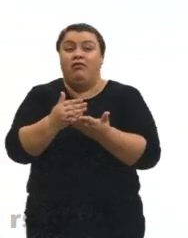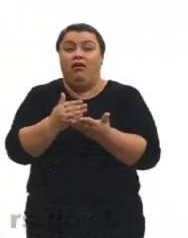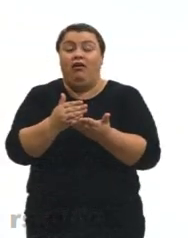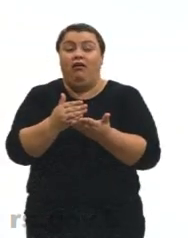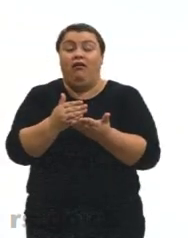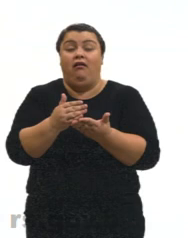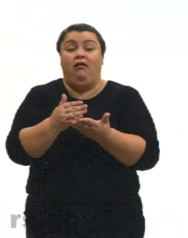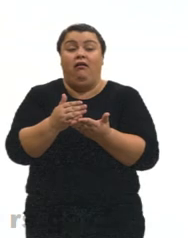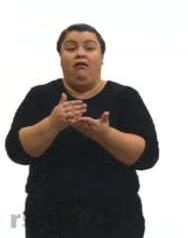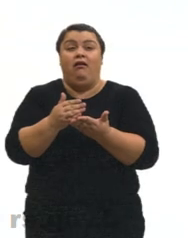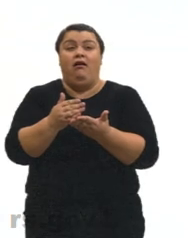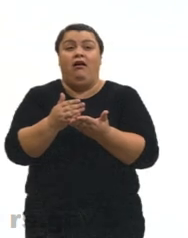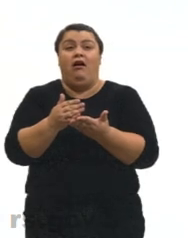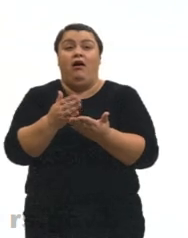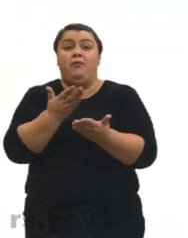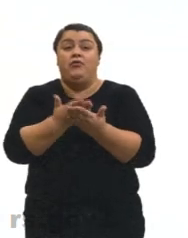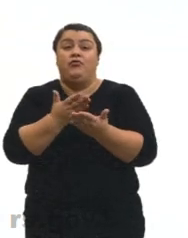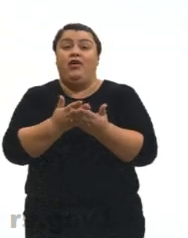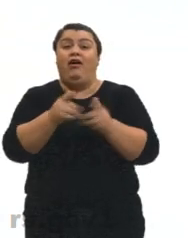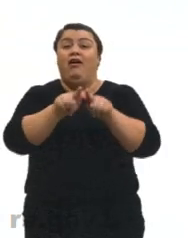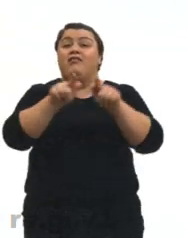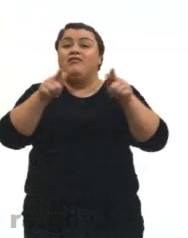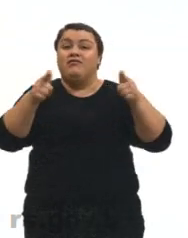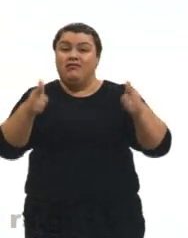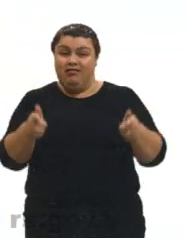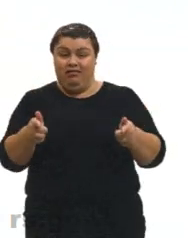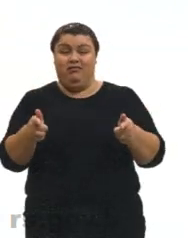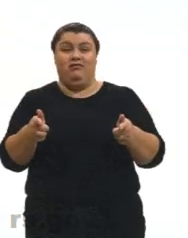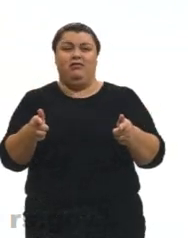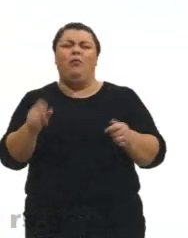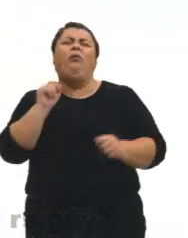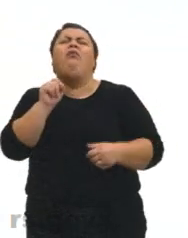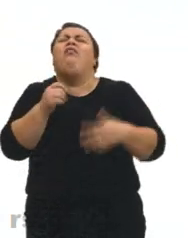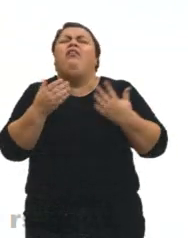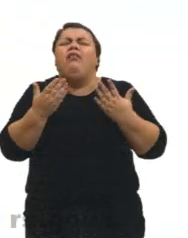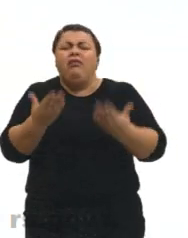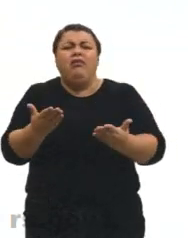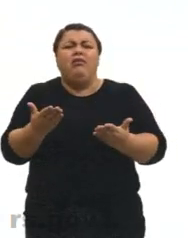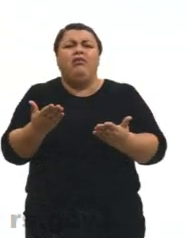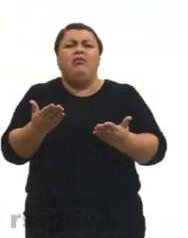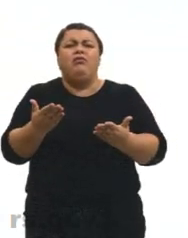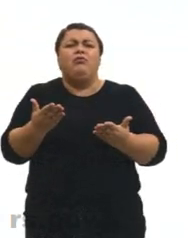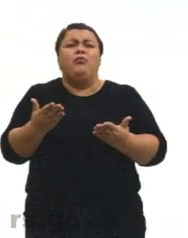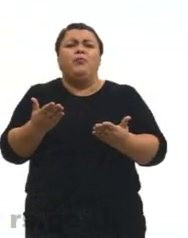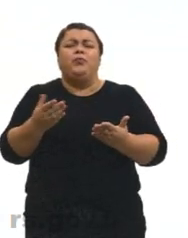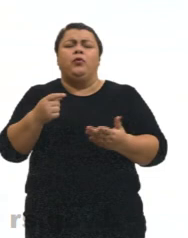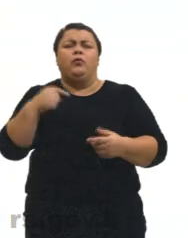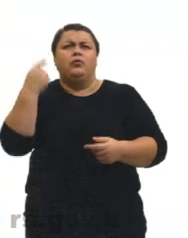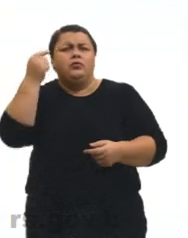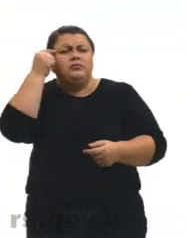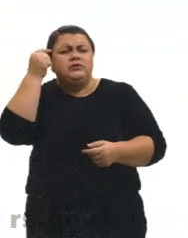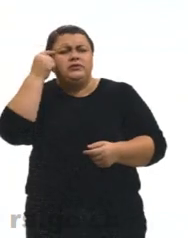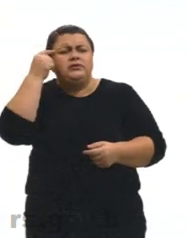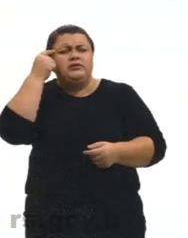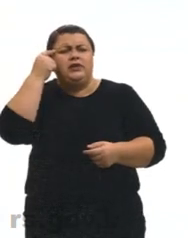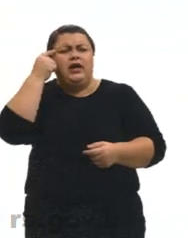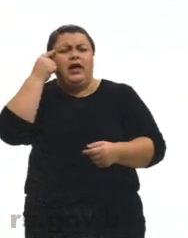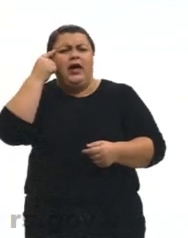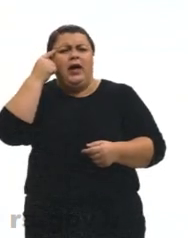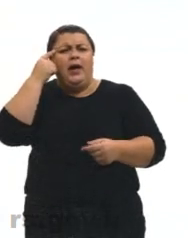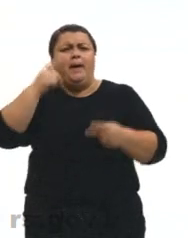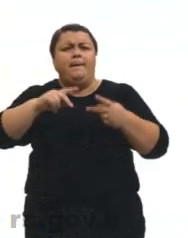nossas classes gramaticais o que que é isso quando a gente pensar em